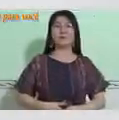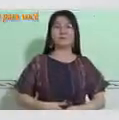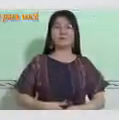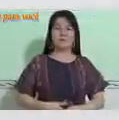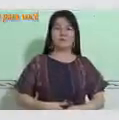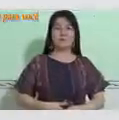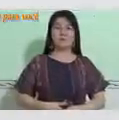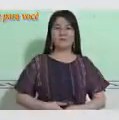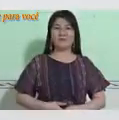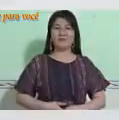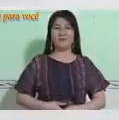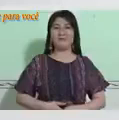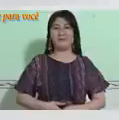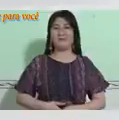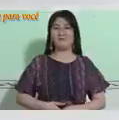agudo